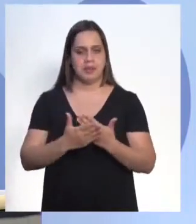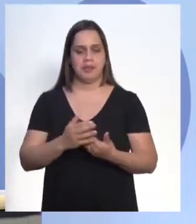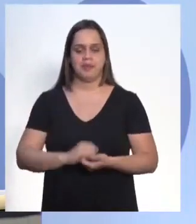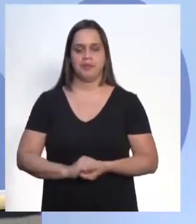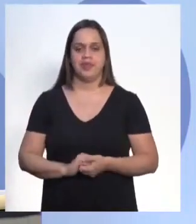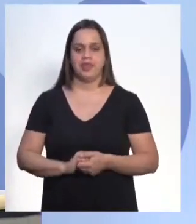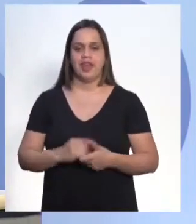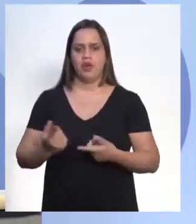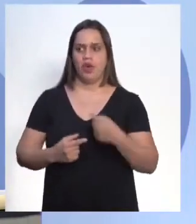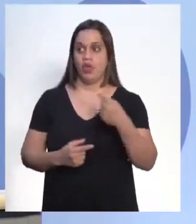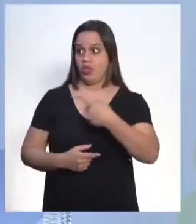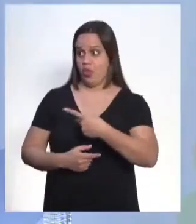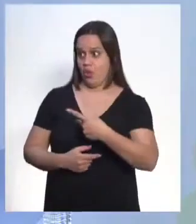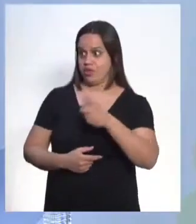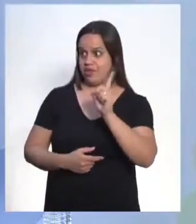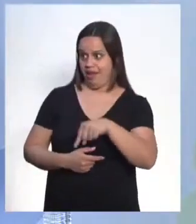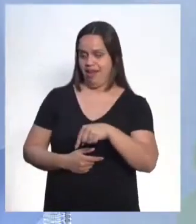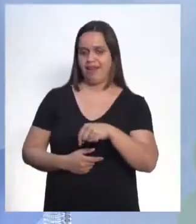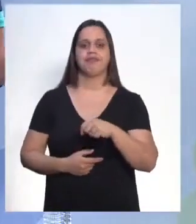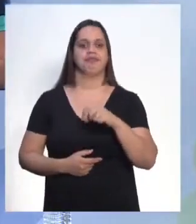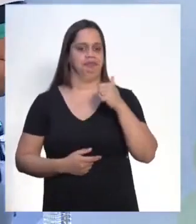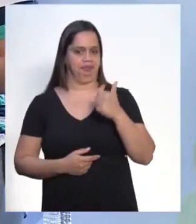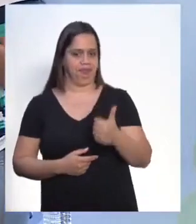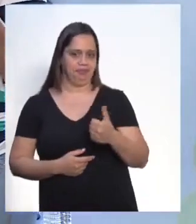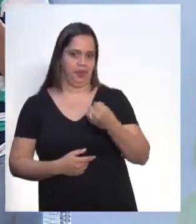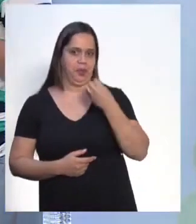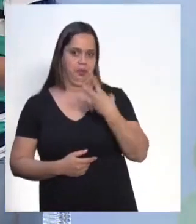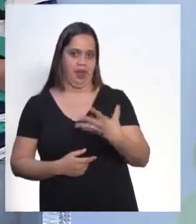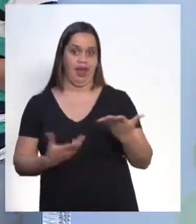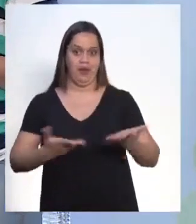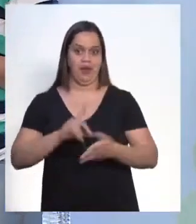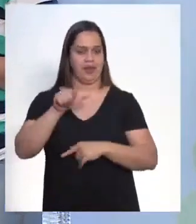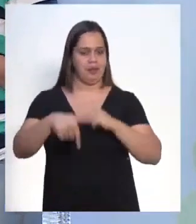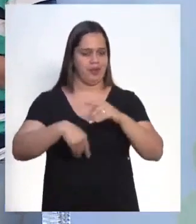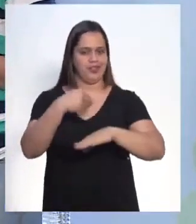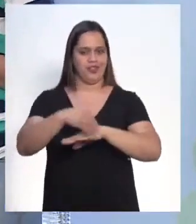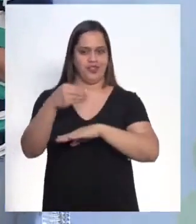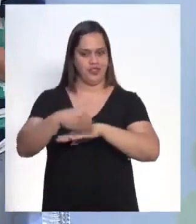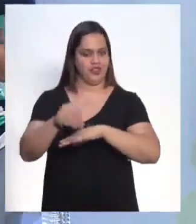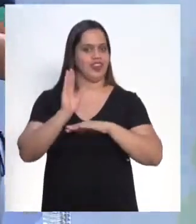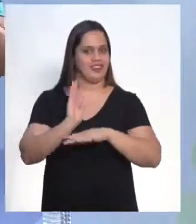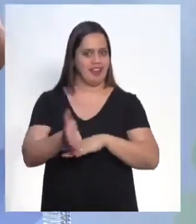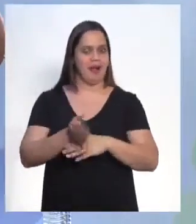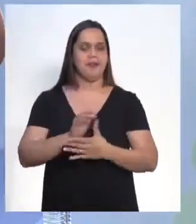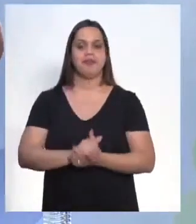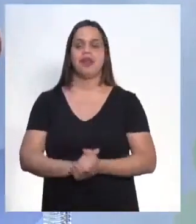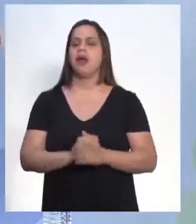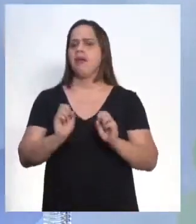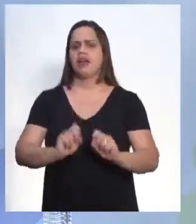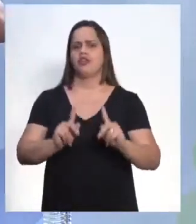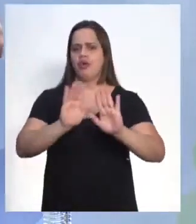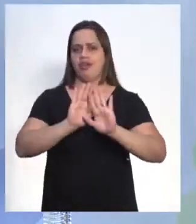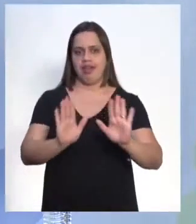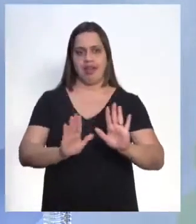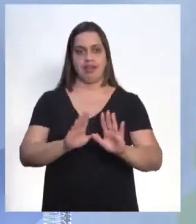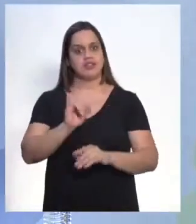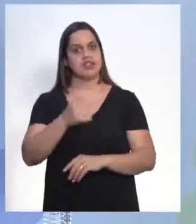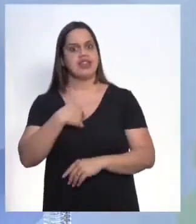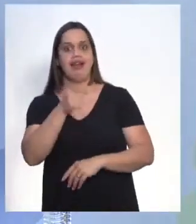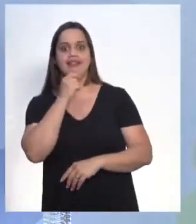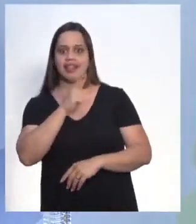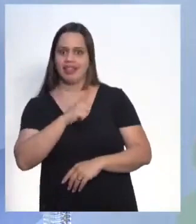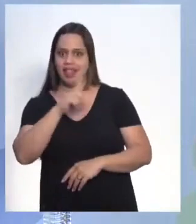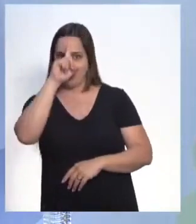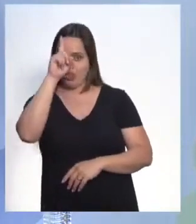Inês, são 12? Bom, depois de tanta dica que eu te dei, né? Bom, mas não tem problema. Se você ainda está com